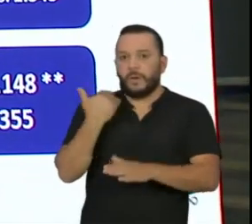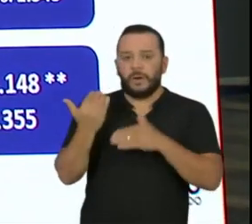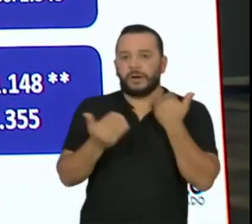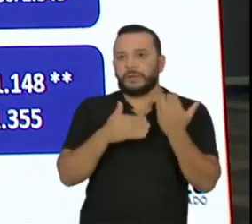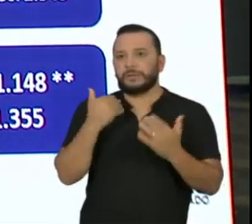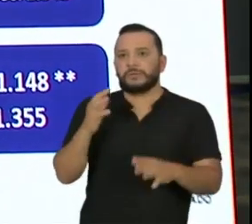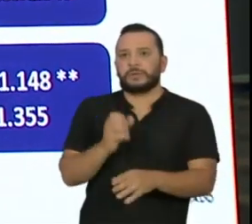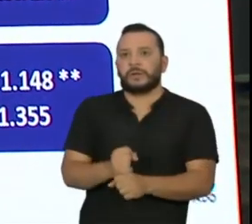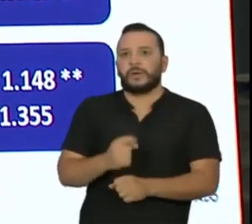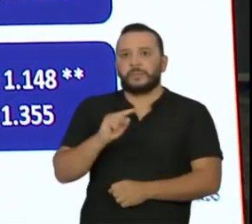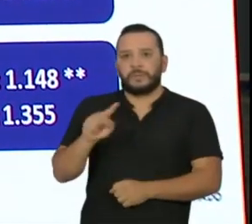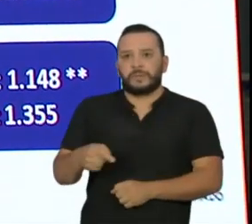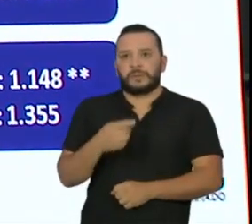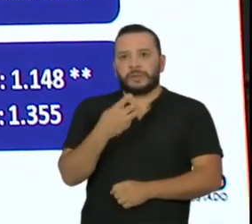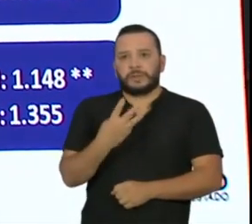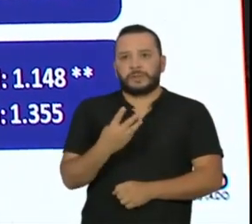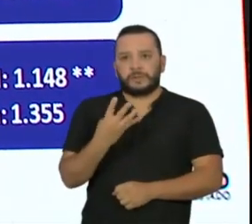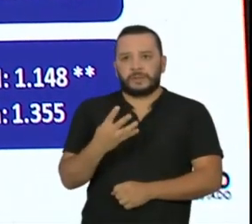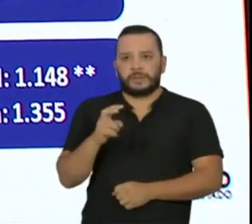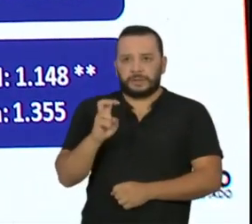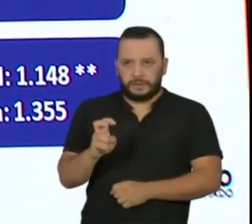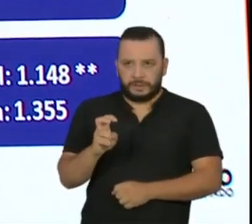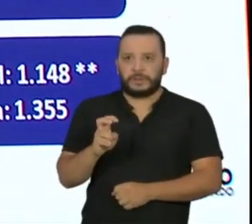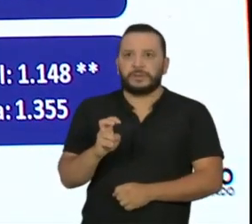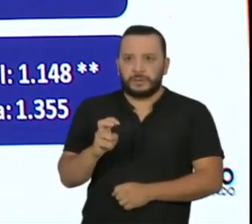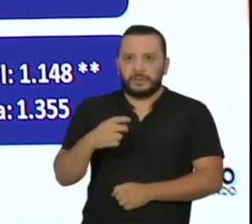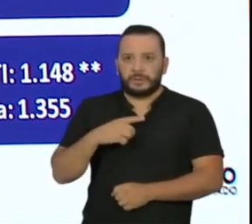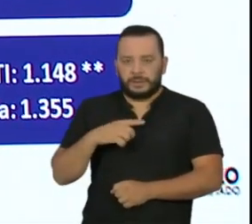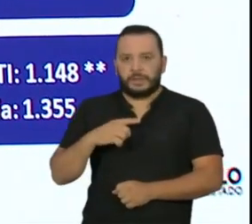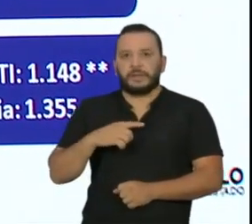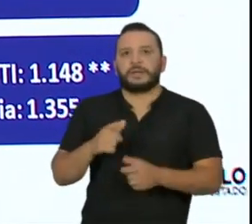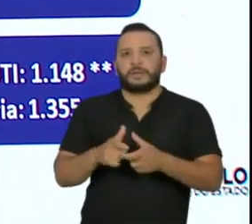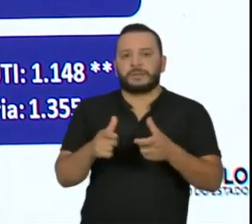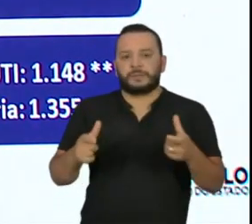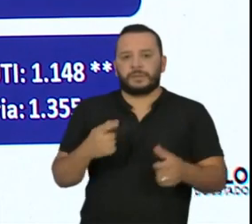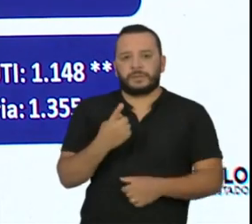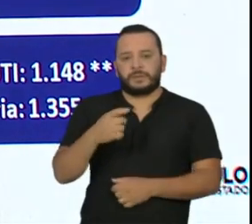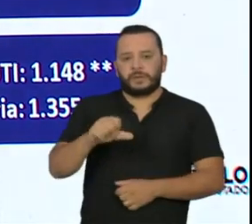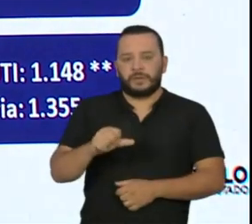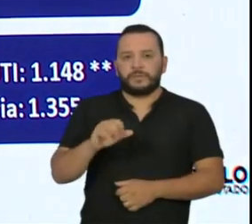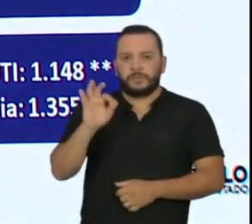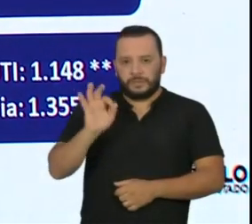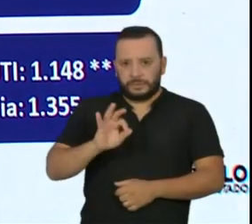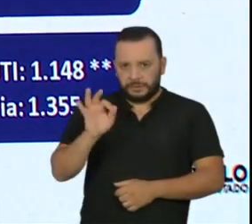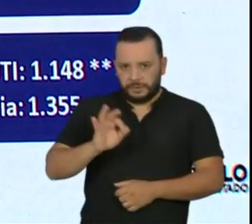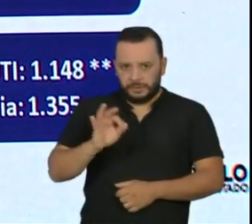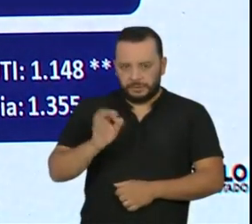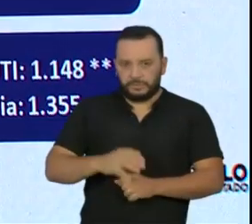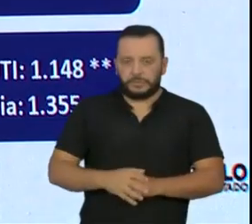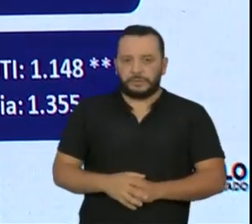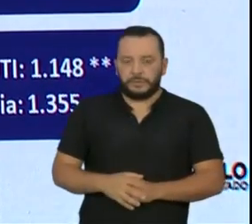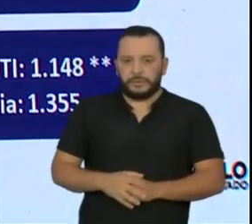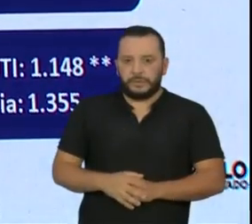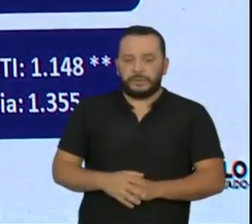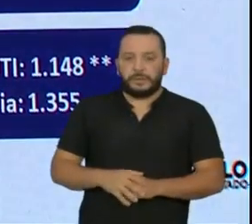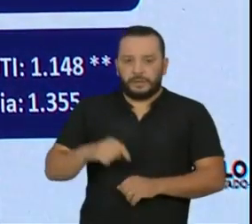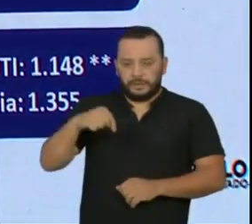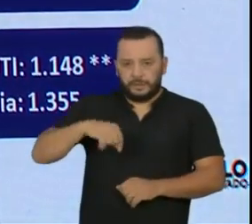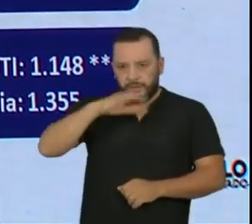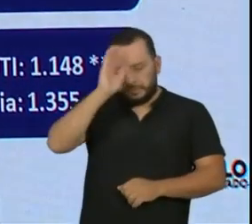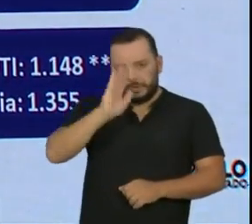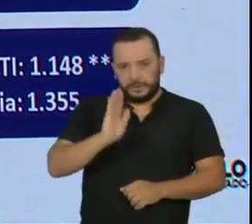de 1.345, um crescimento de 19% da marca do dia anterior. No